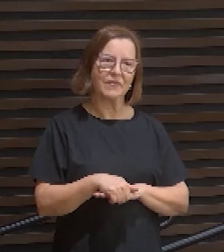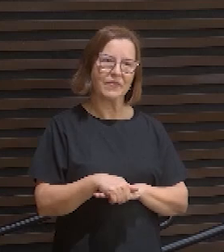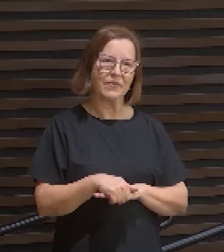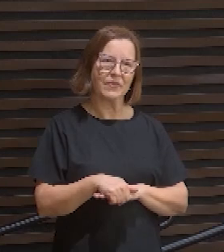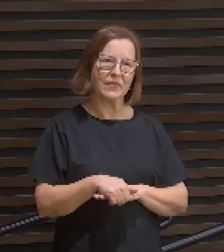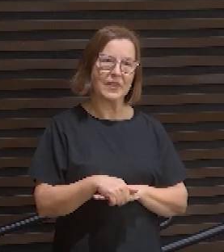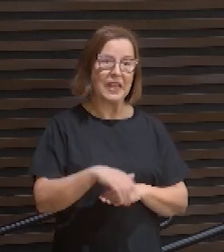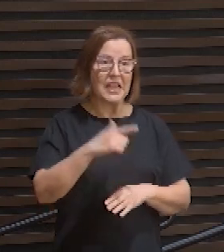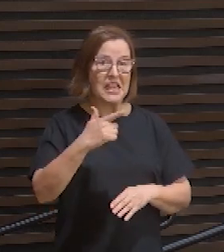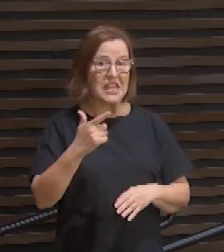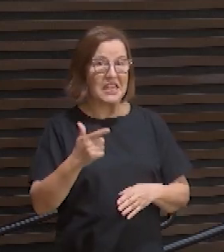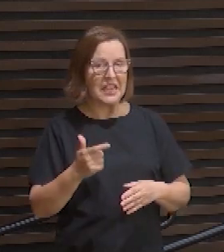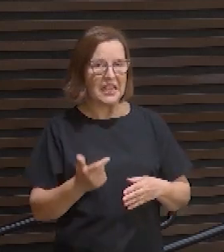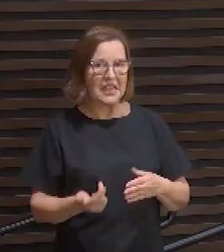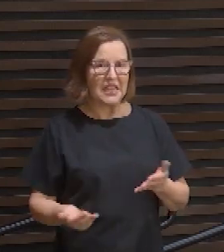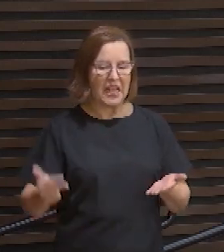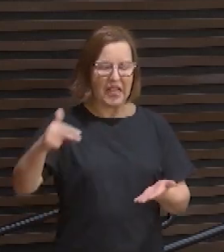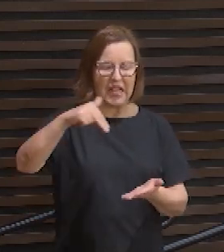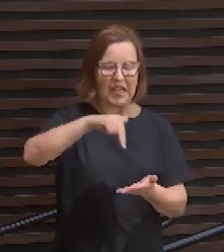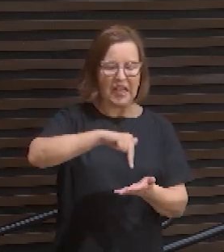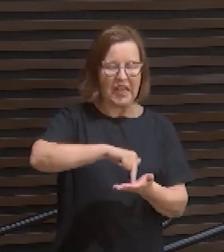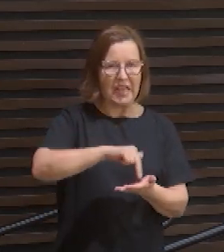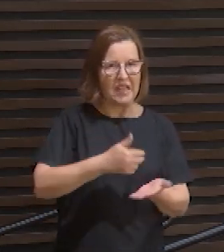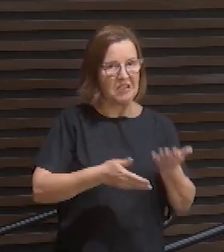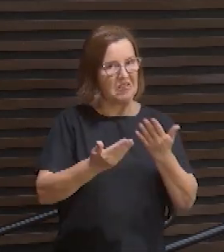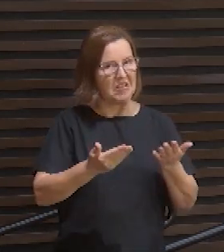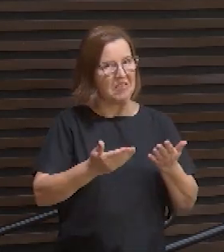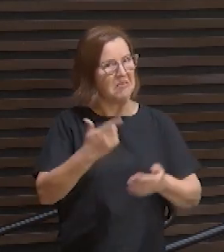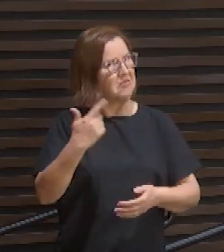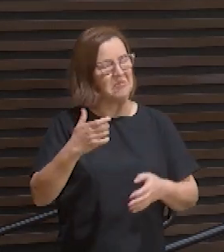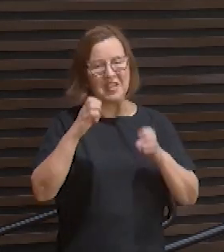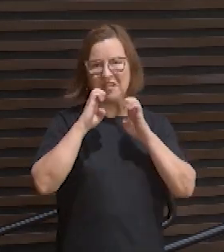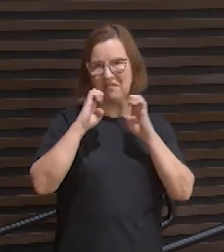sem a ressurreição não há evangelho.